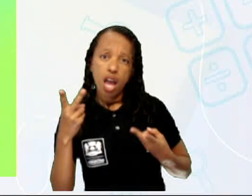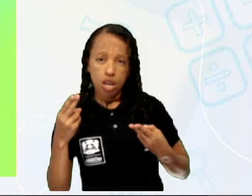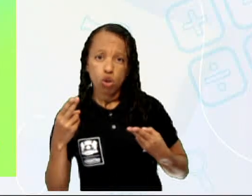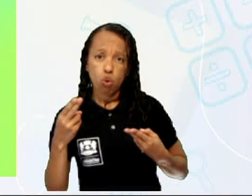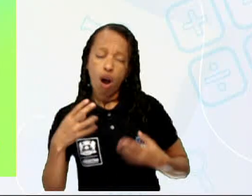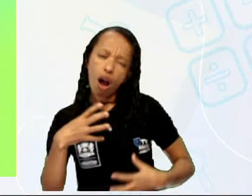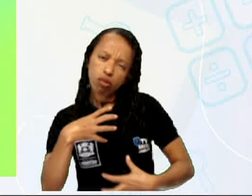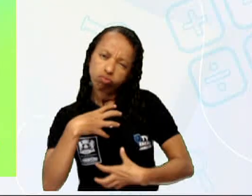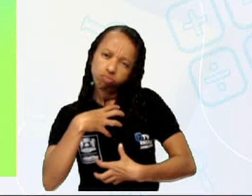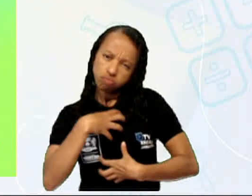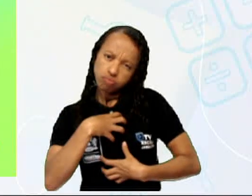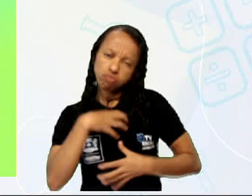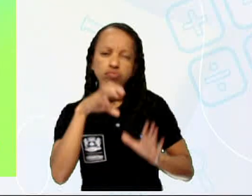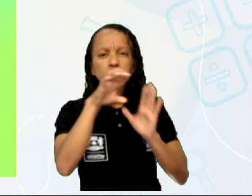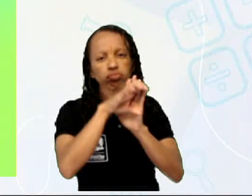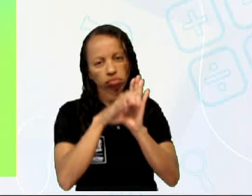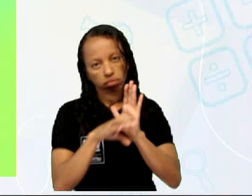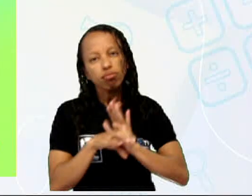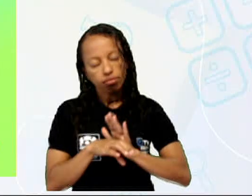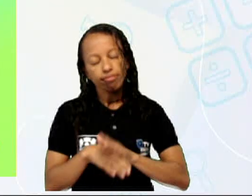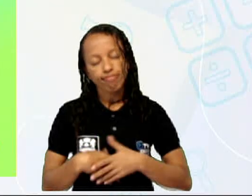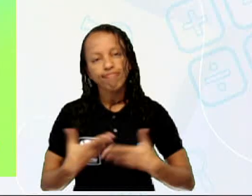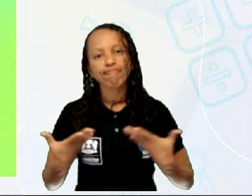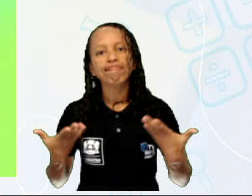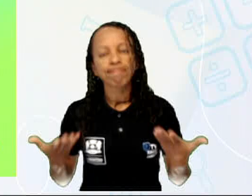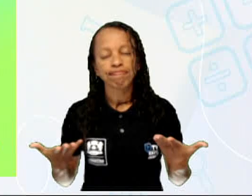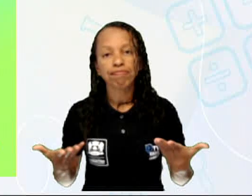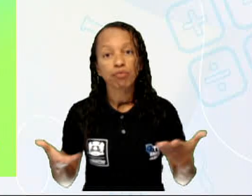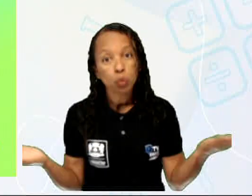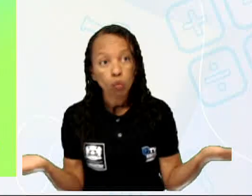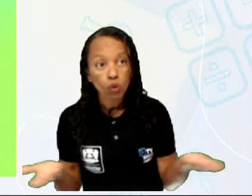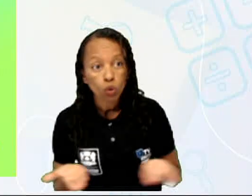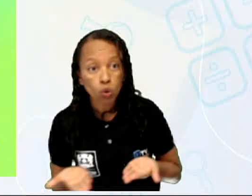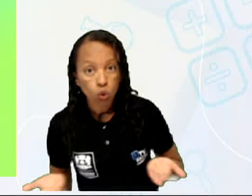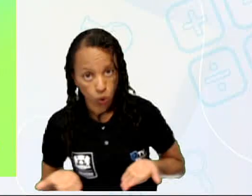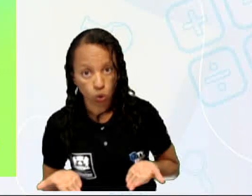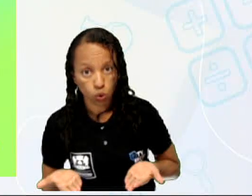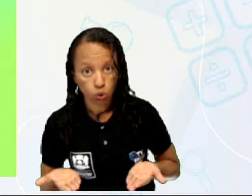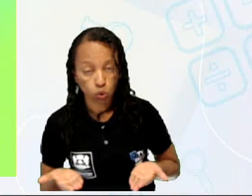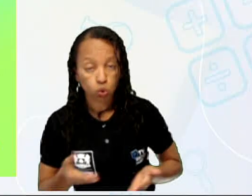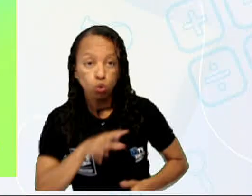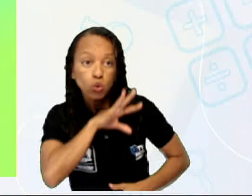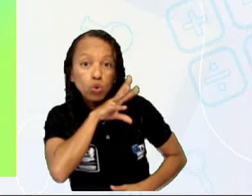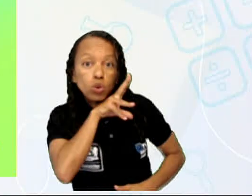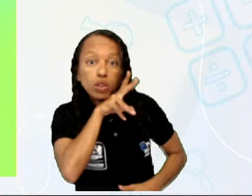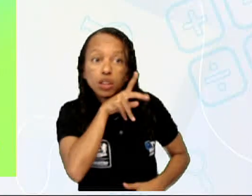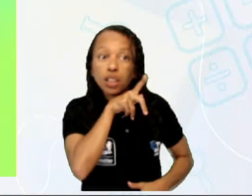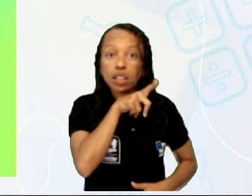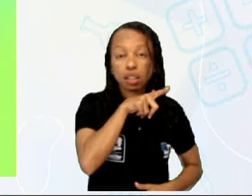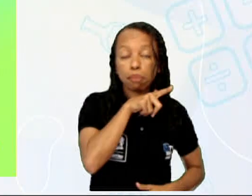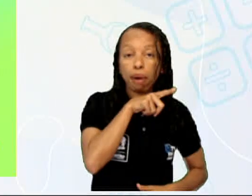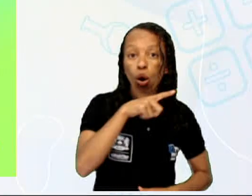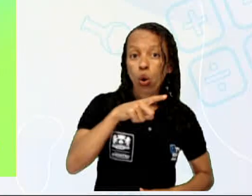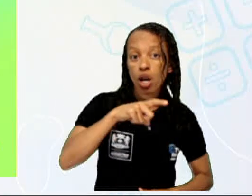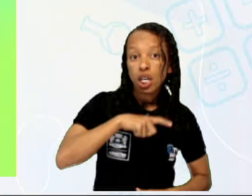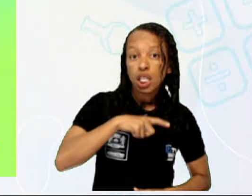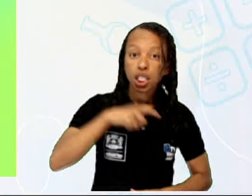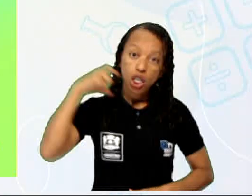classificação. E é o que nós vamos classificar hoje. Os animais vertebrados e